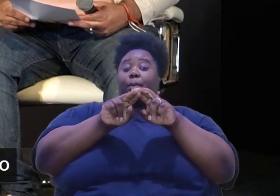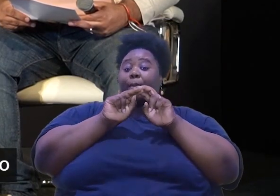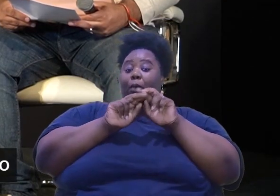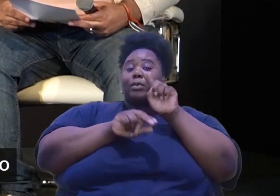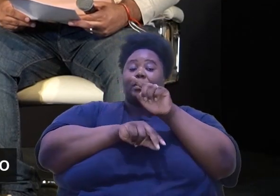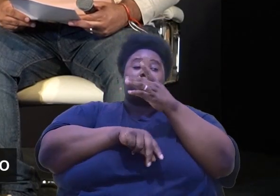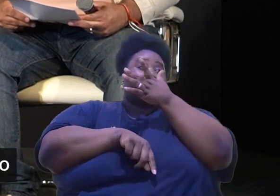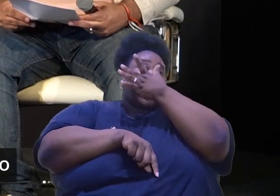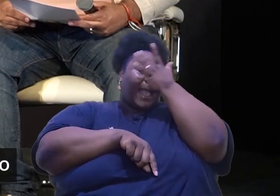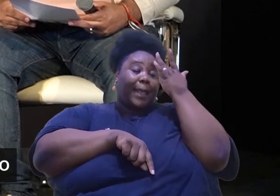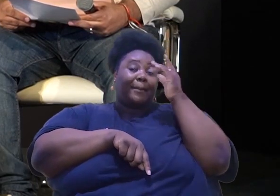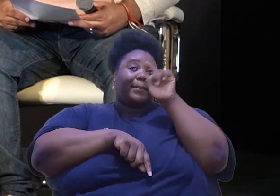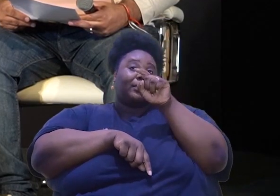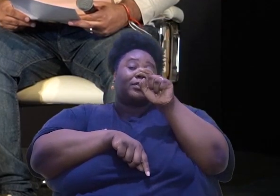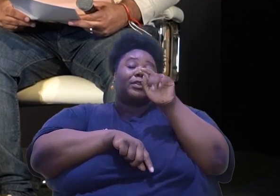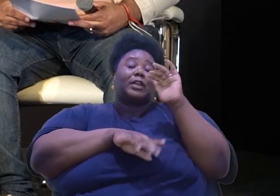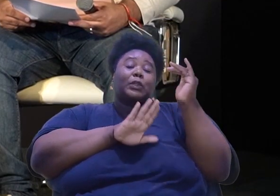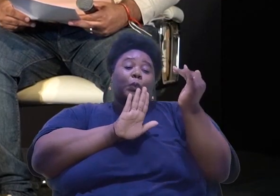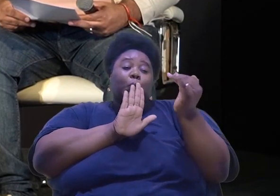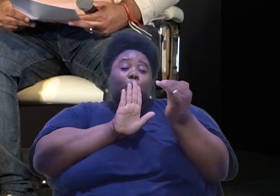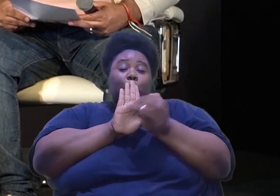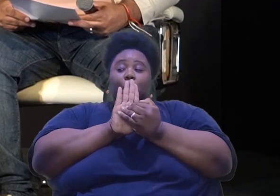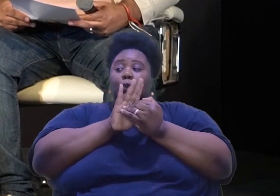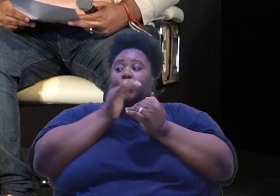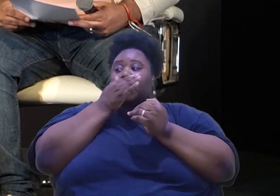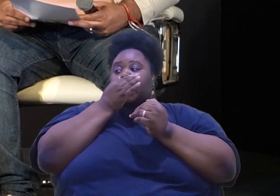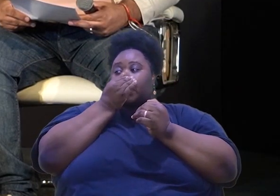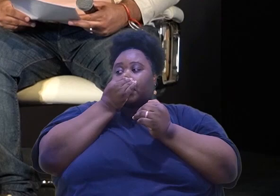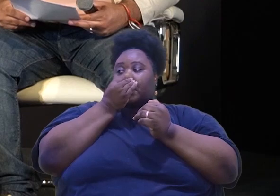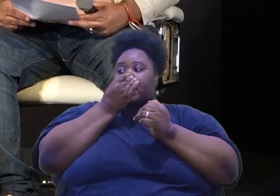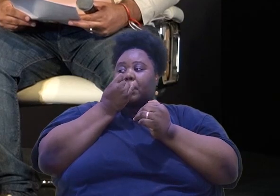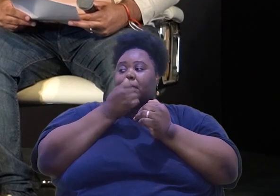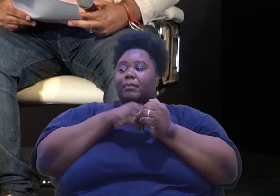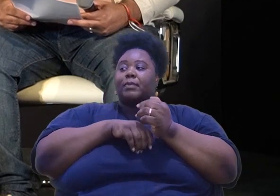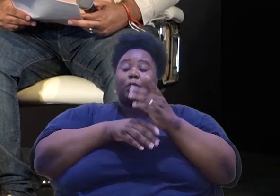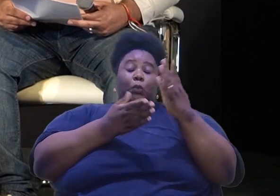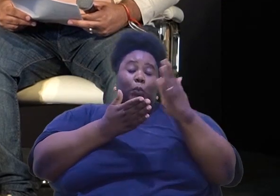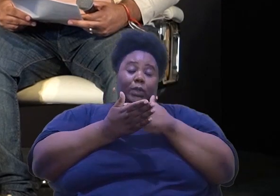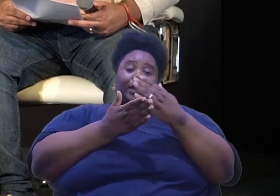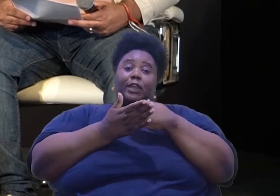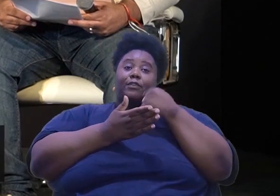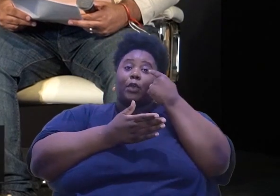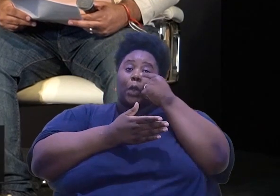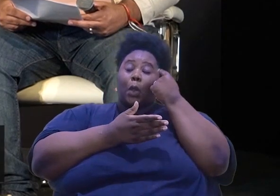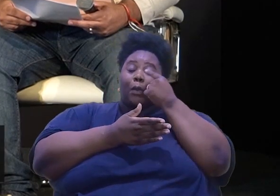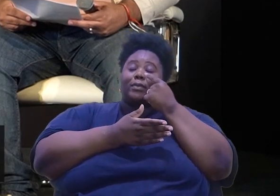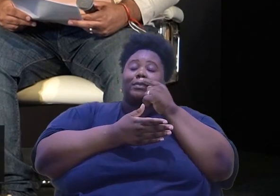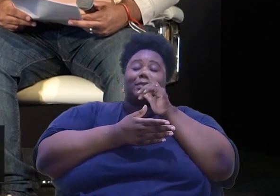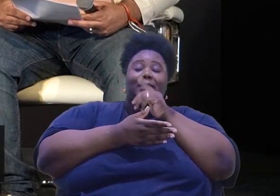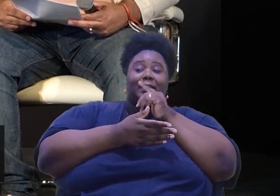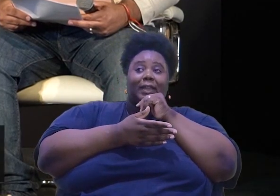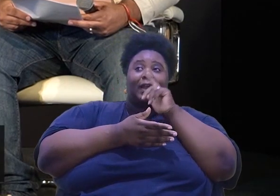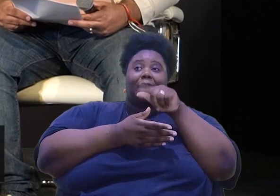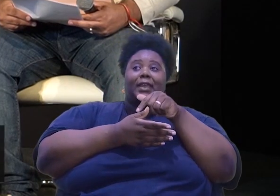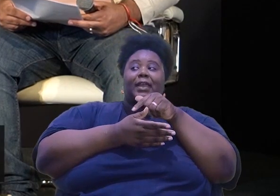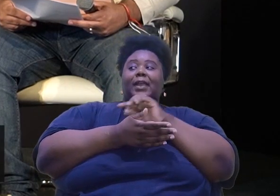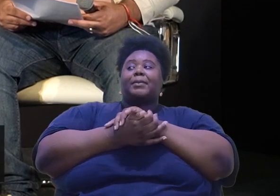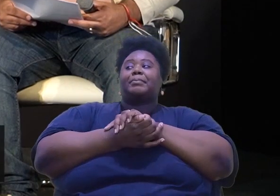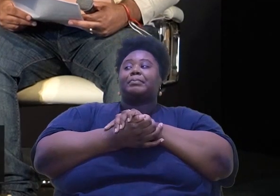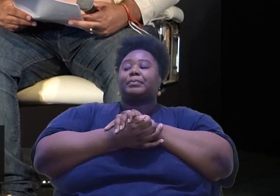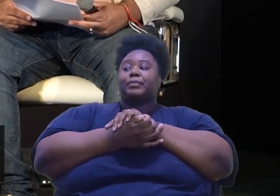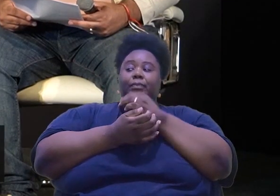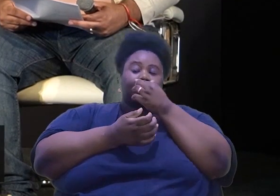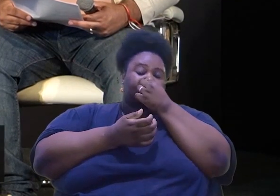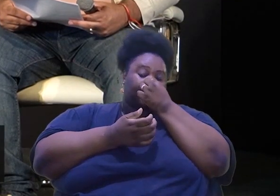aquela personagem, no último conto de Olhos d'Água, que é o título do conto,